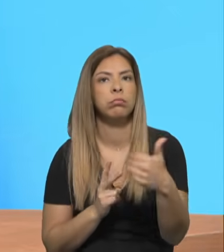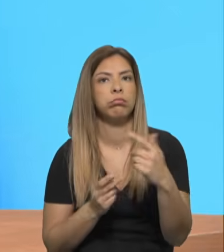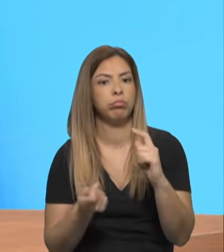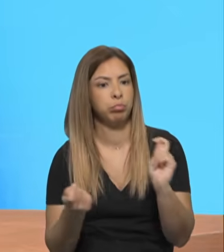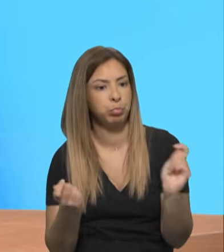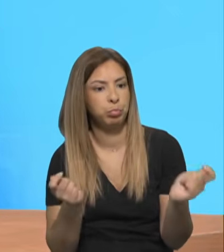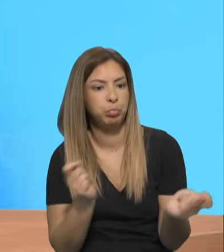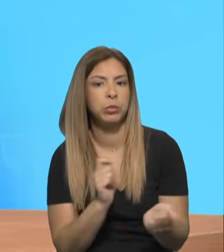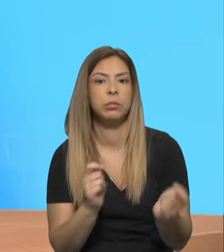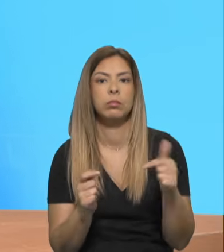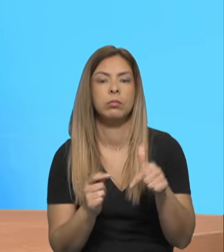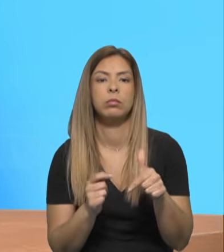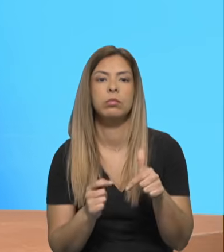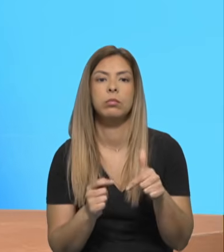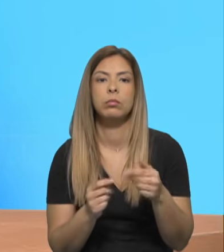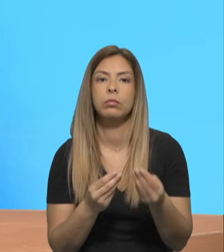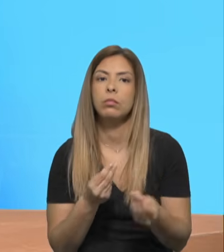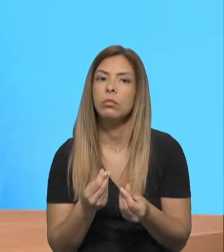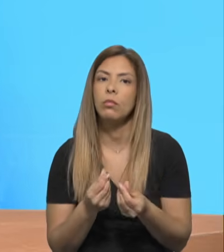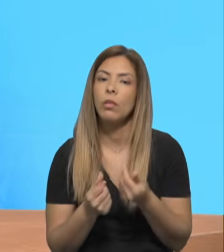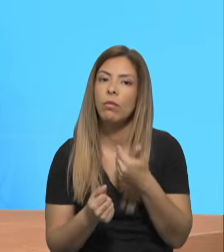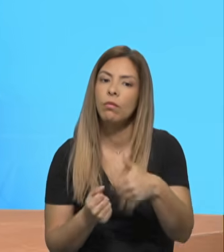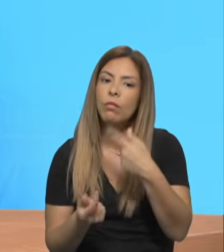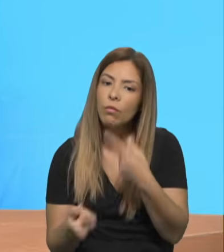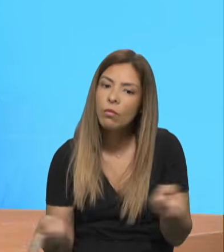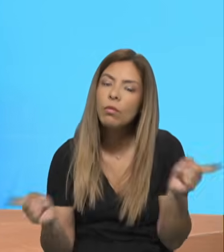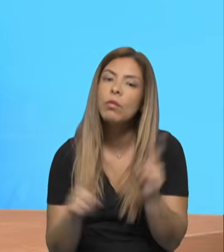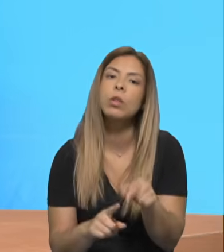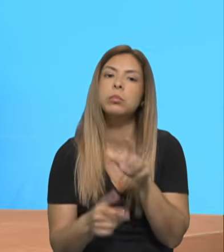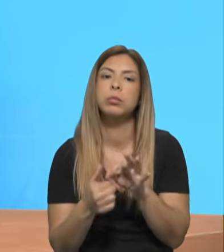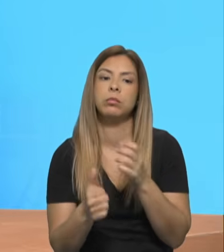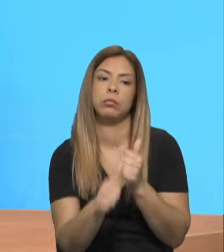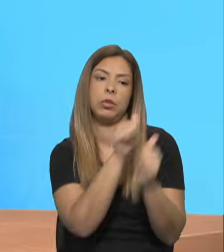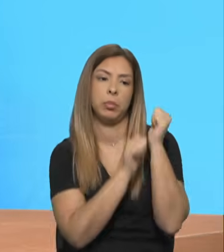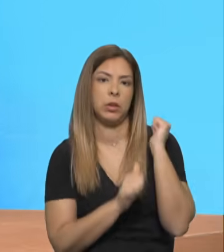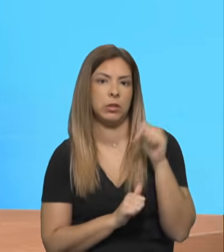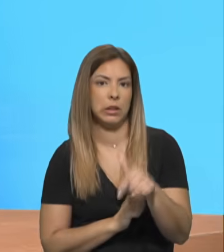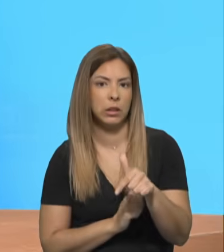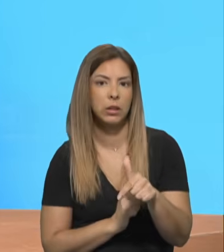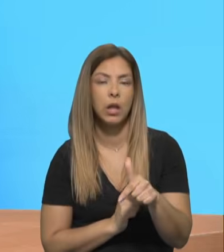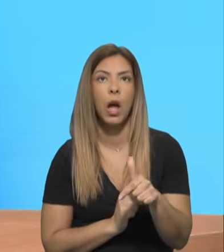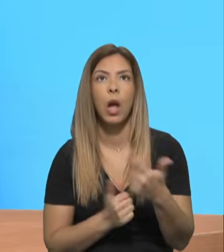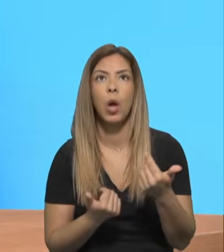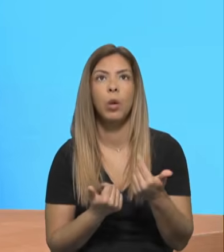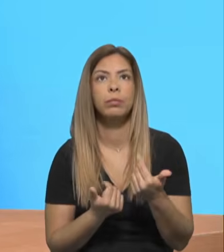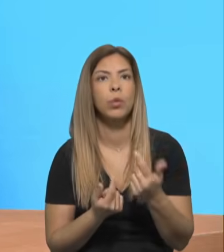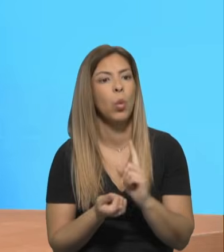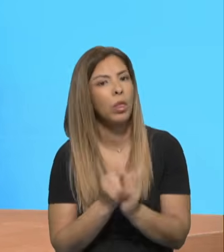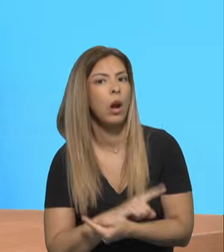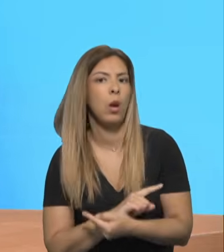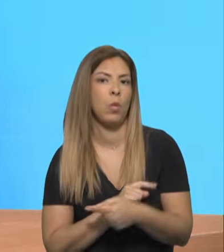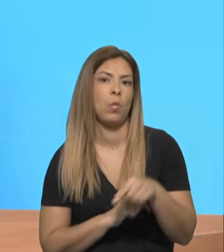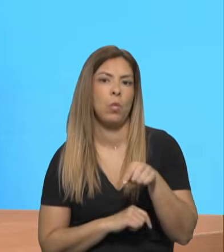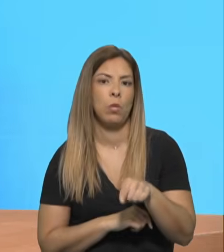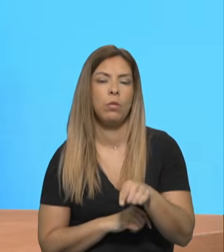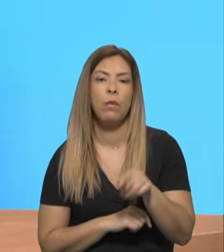vai fazer regressar o povo do Irão à Idade da Pedra, é tudo o mais contrário àquilo que possa ser